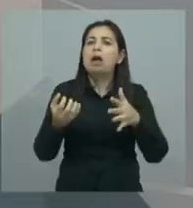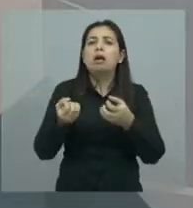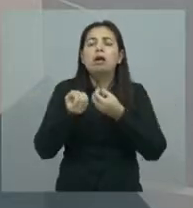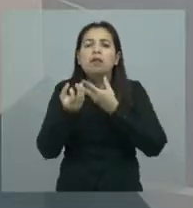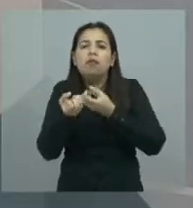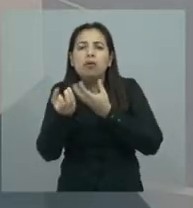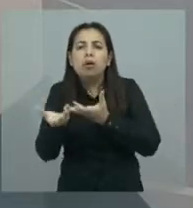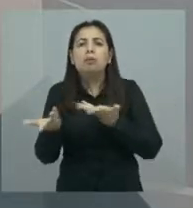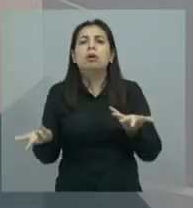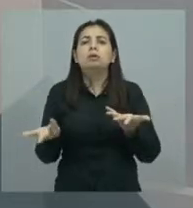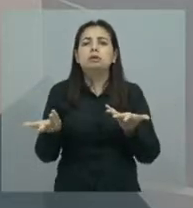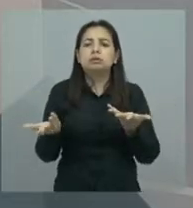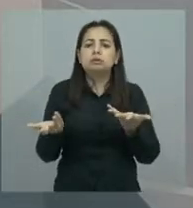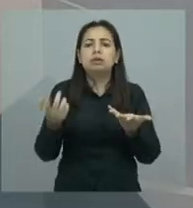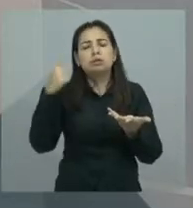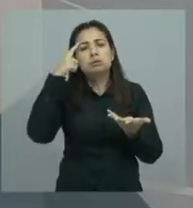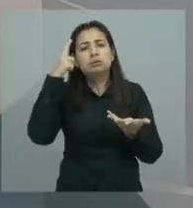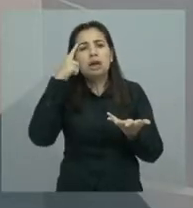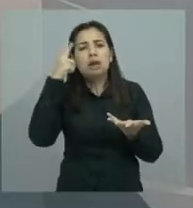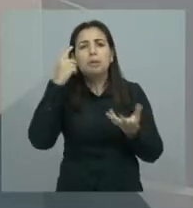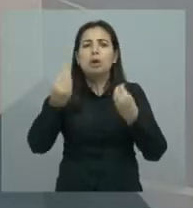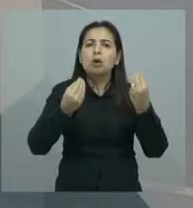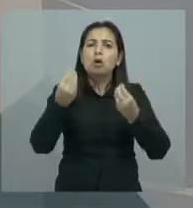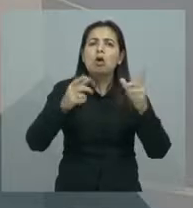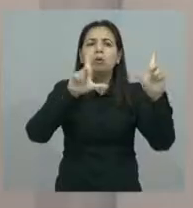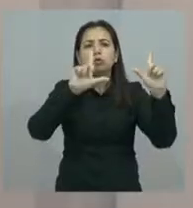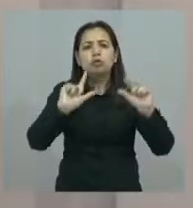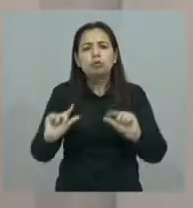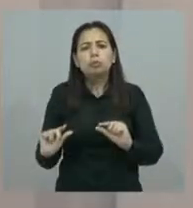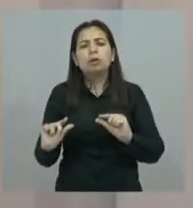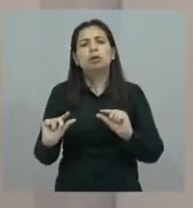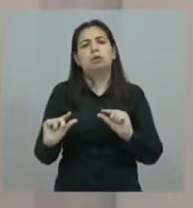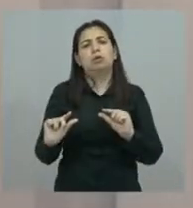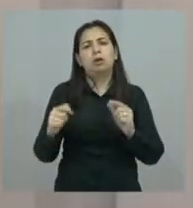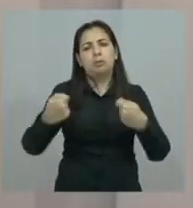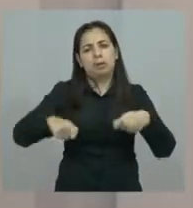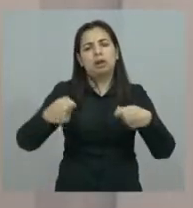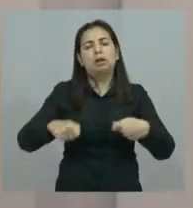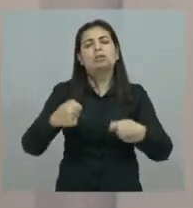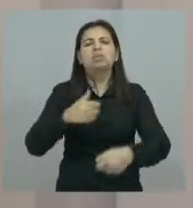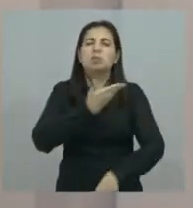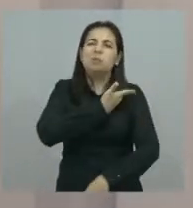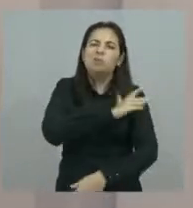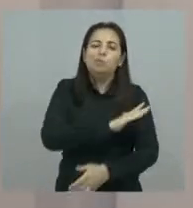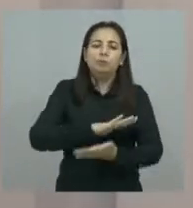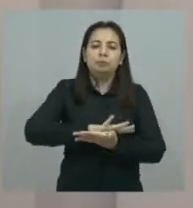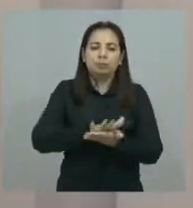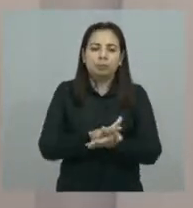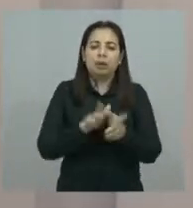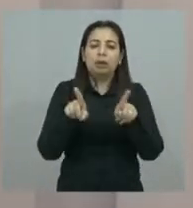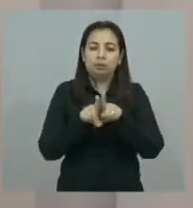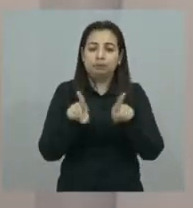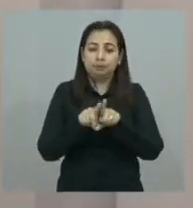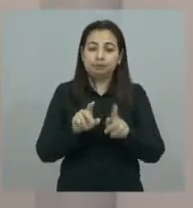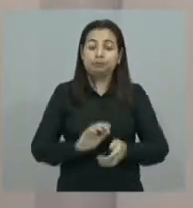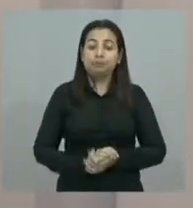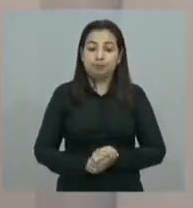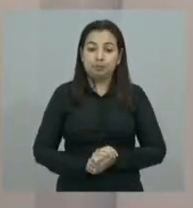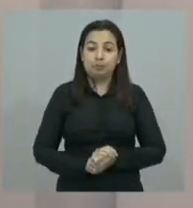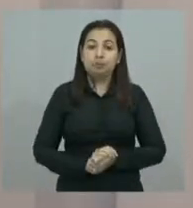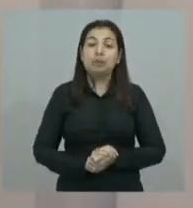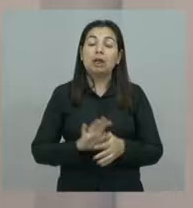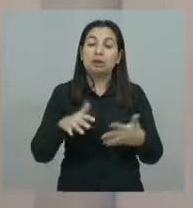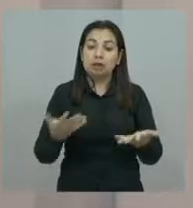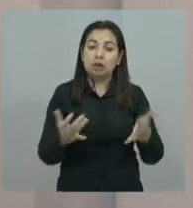questão de diminuir o estigma e o preconceito. Falando da RNP, que é a instituição que eu